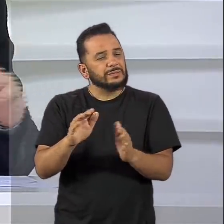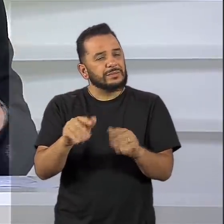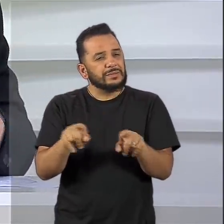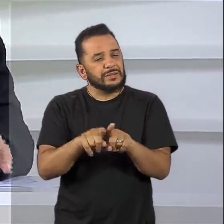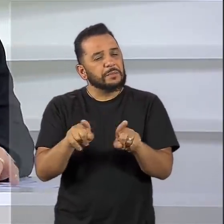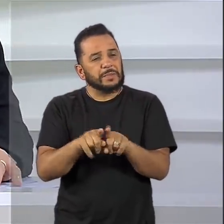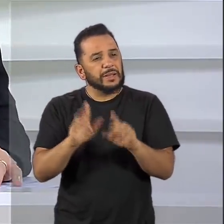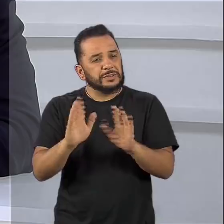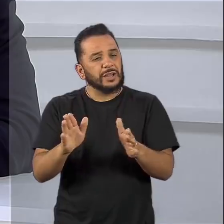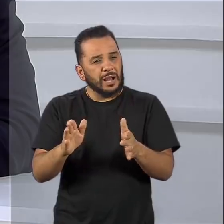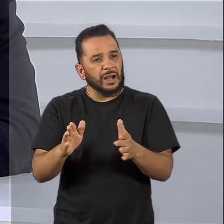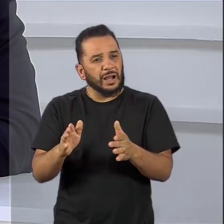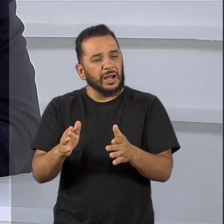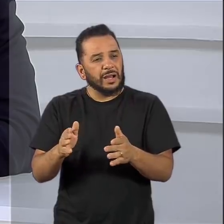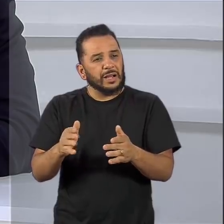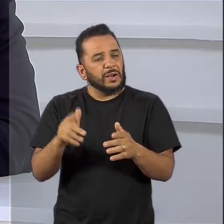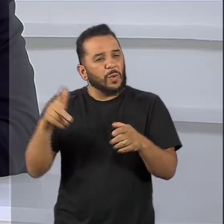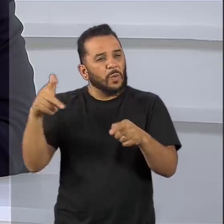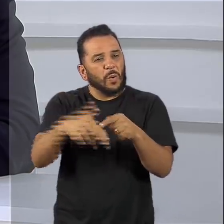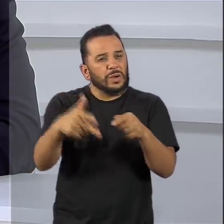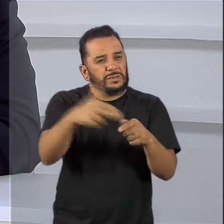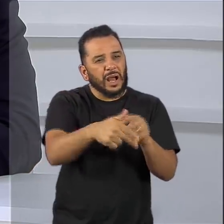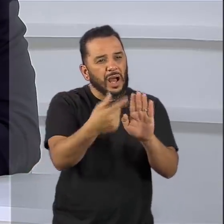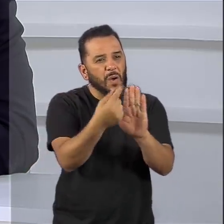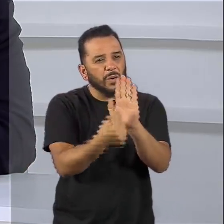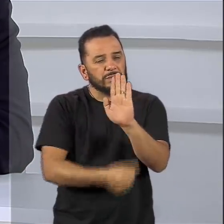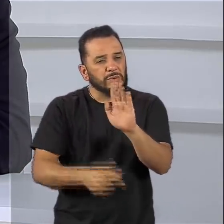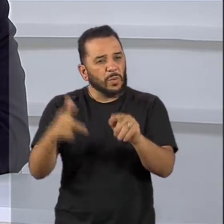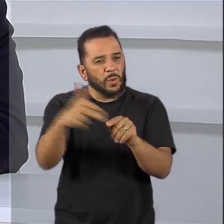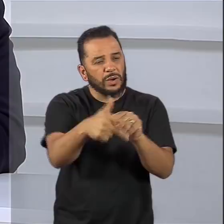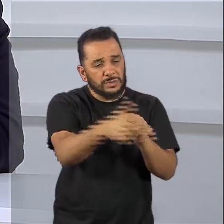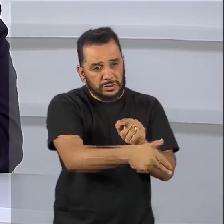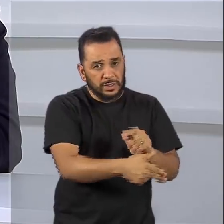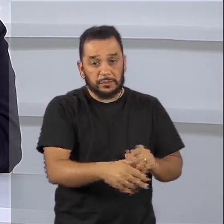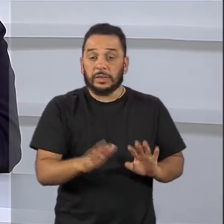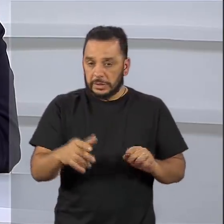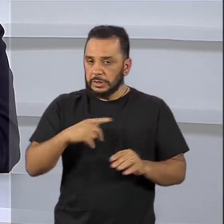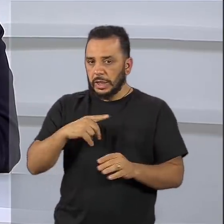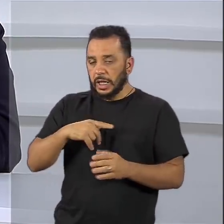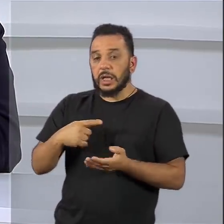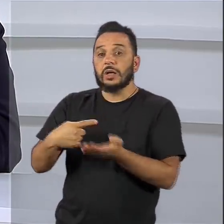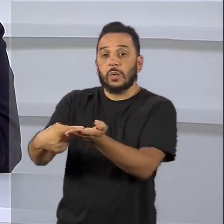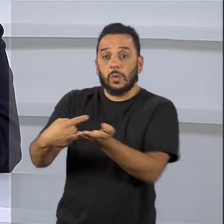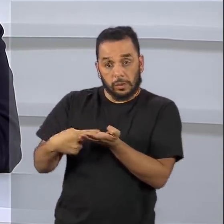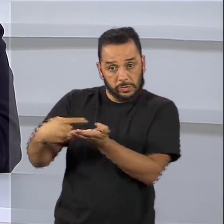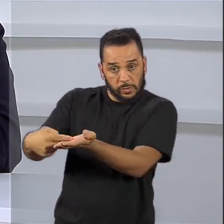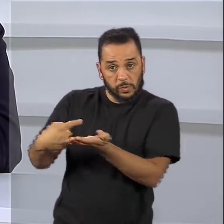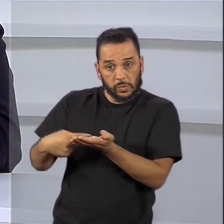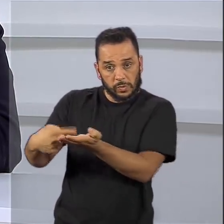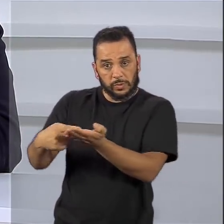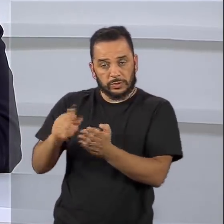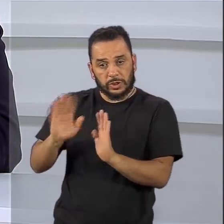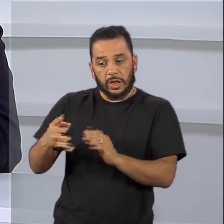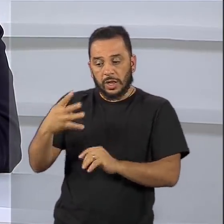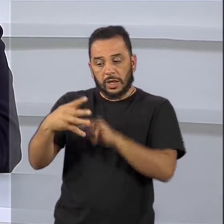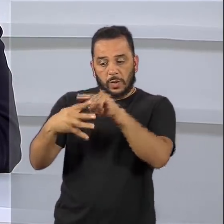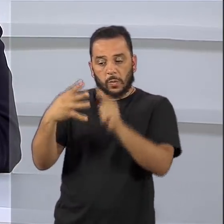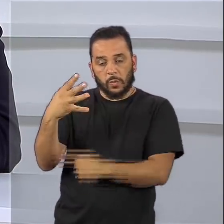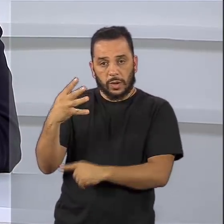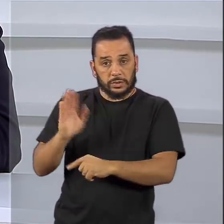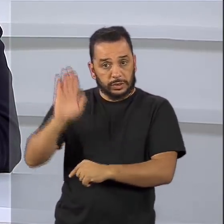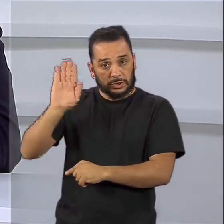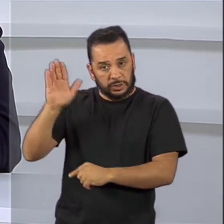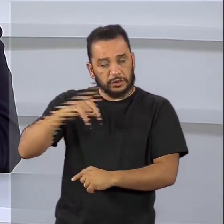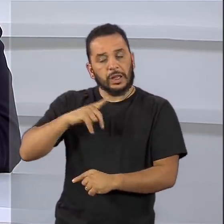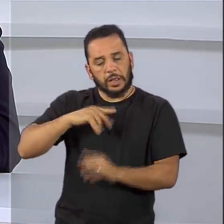há um consenso entre, pelo menos, os 4 principais candidatos do campo moderado, né? Todos eles estão esposando a proposta de